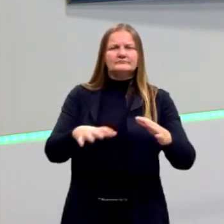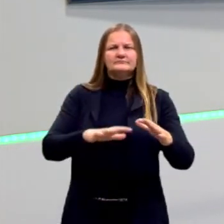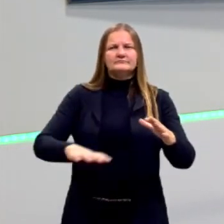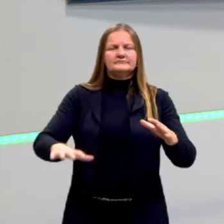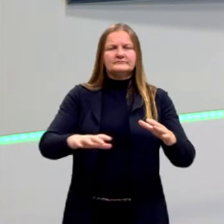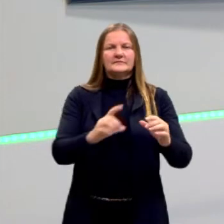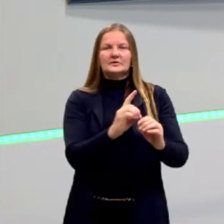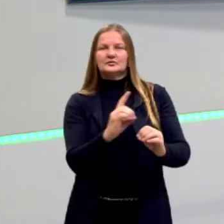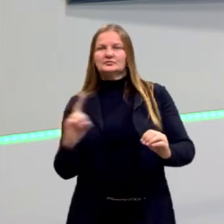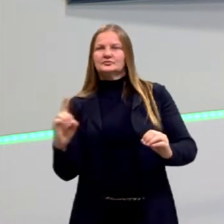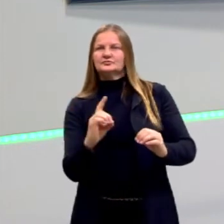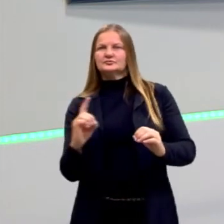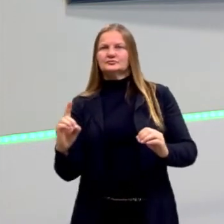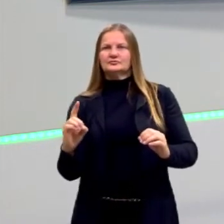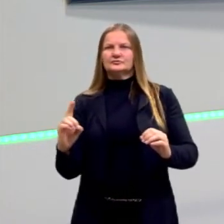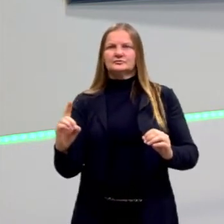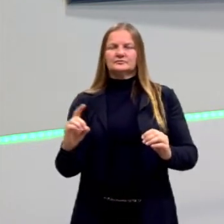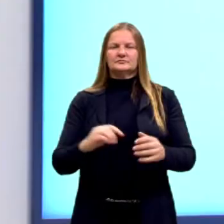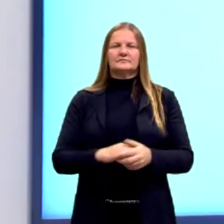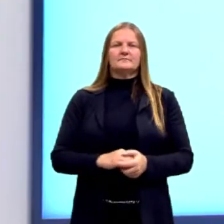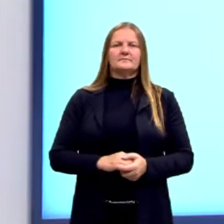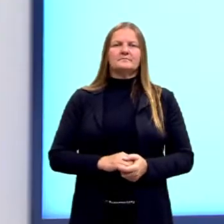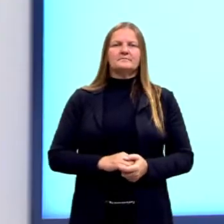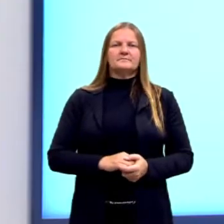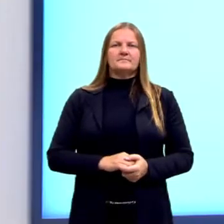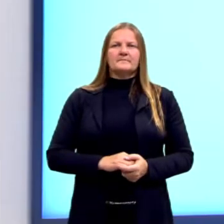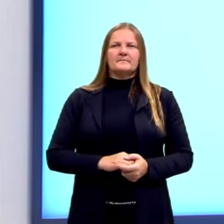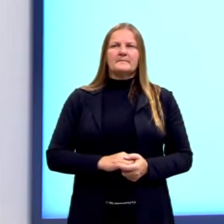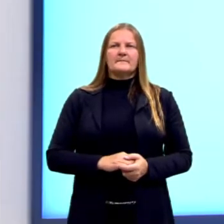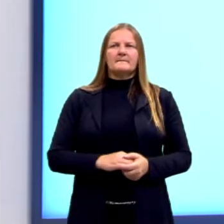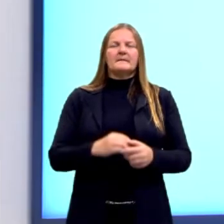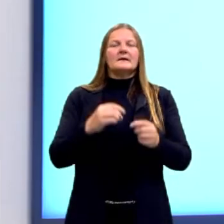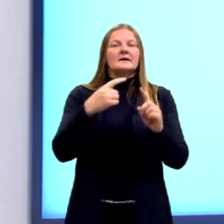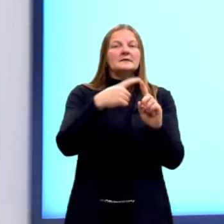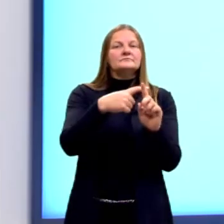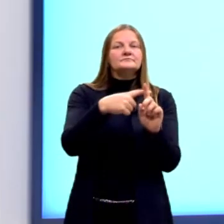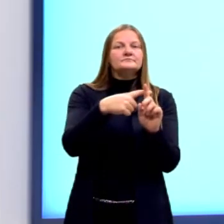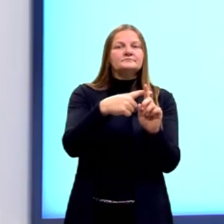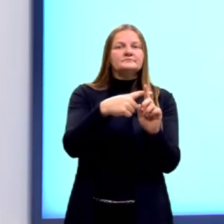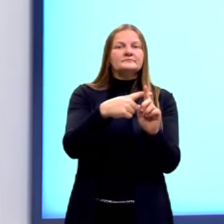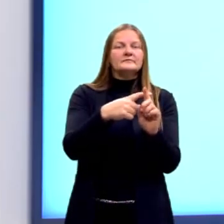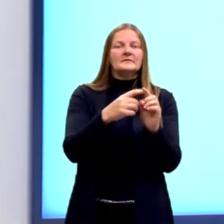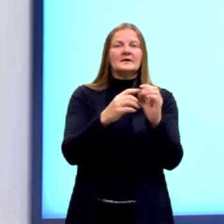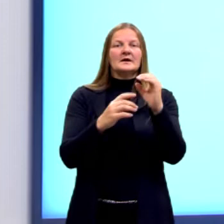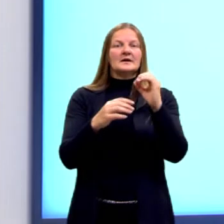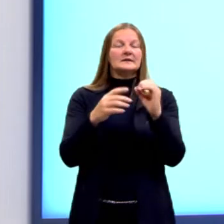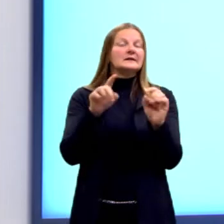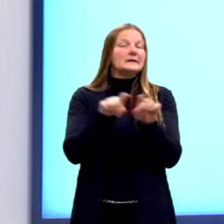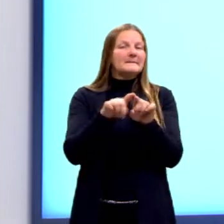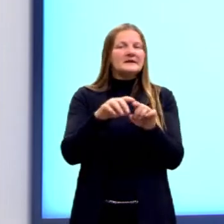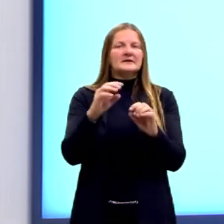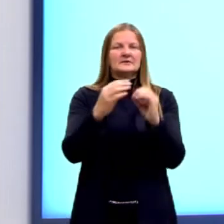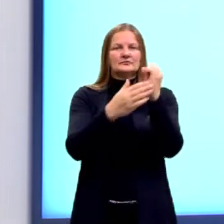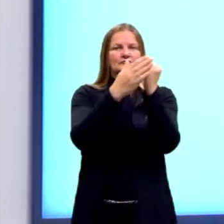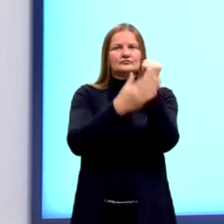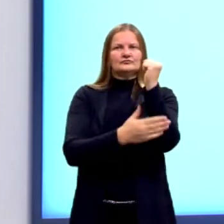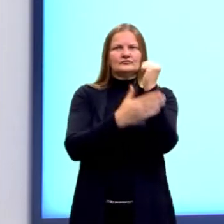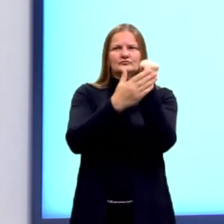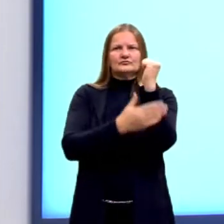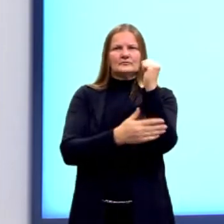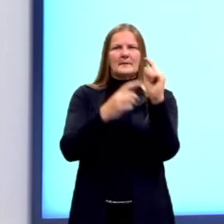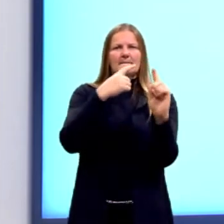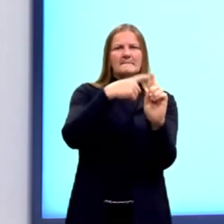está indo para a direita e aí né nesse campo elétrico que às vezes o campo externo né gente colocou uma carga